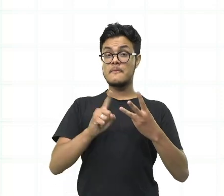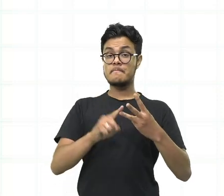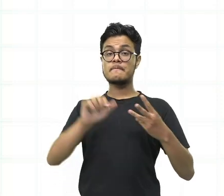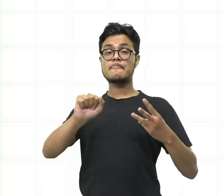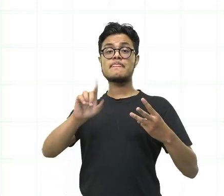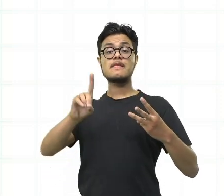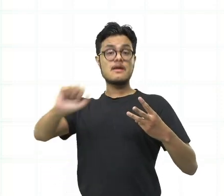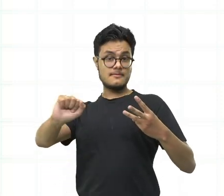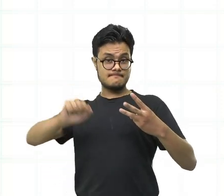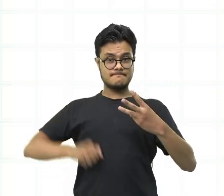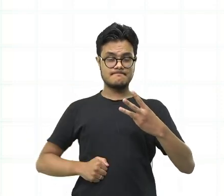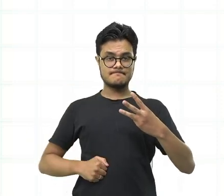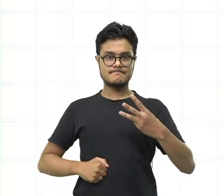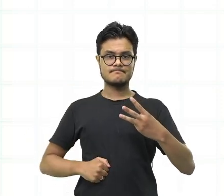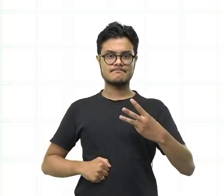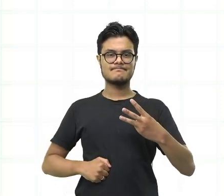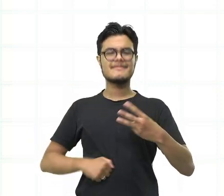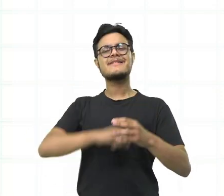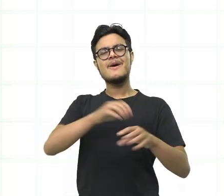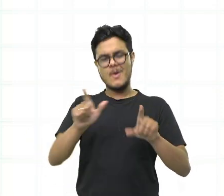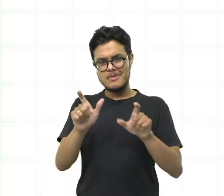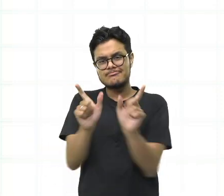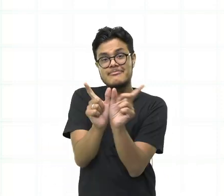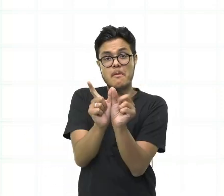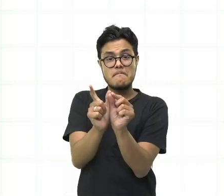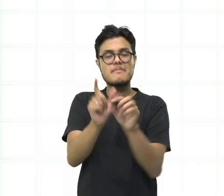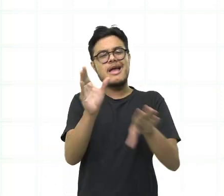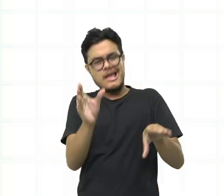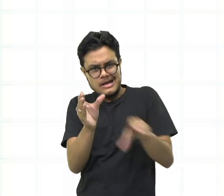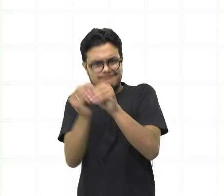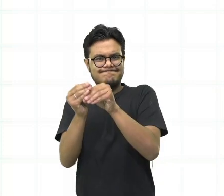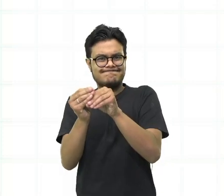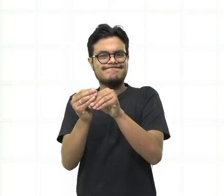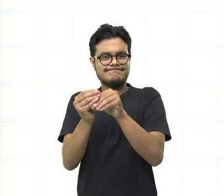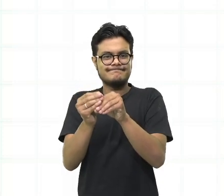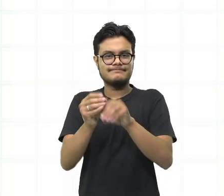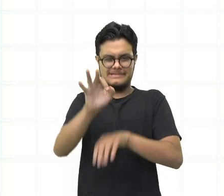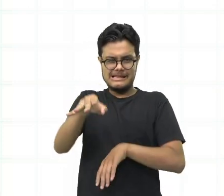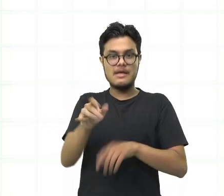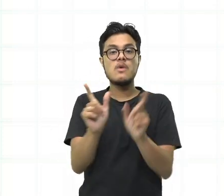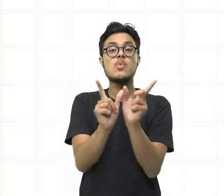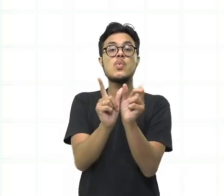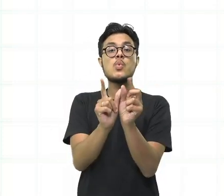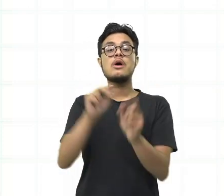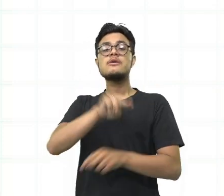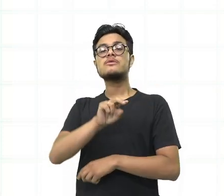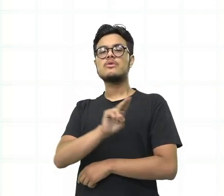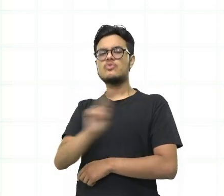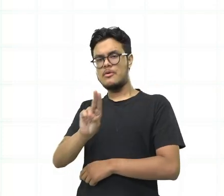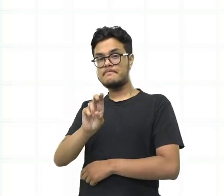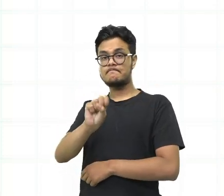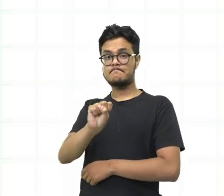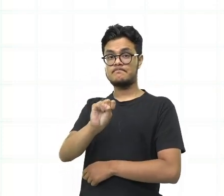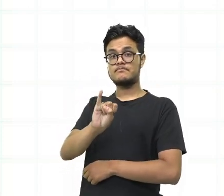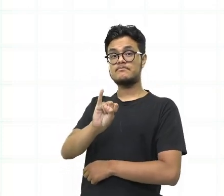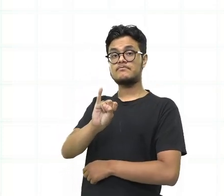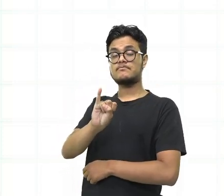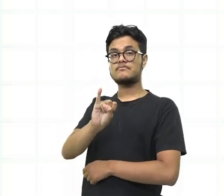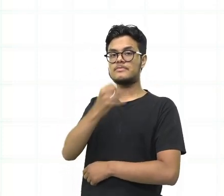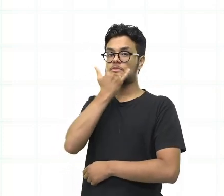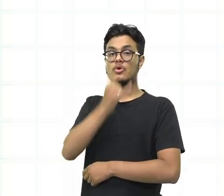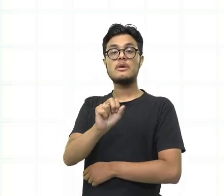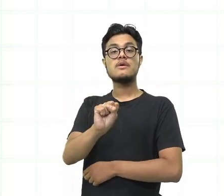ada e ficou o quê? Boiada. Então, aqui nós temos uma derivação sufixal, porque